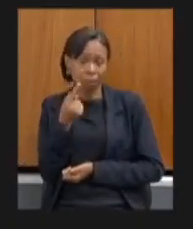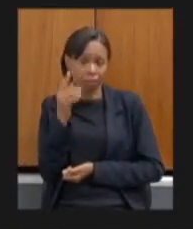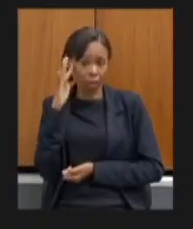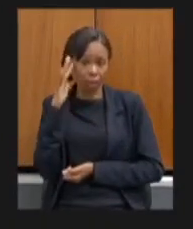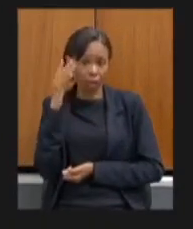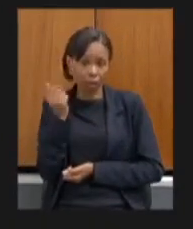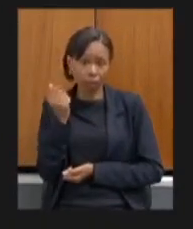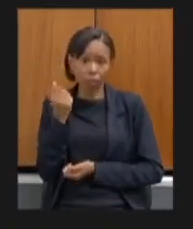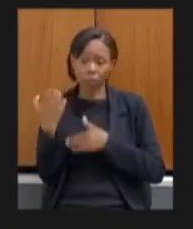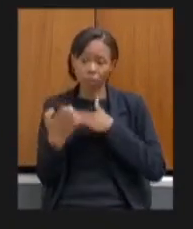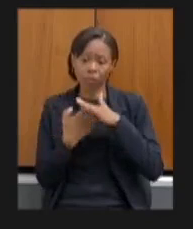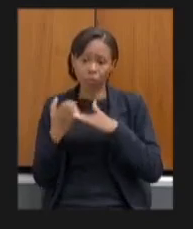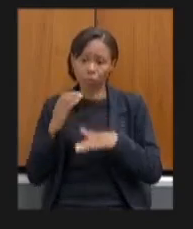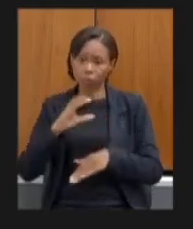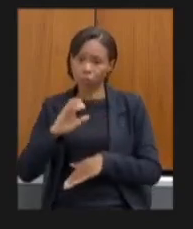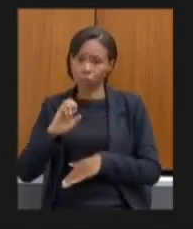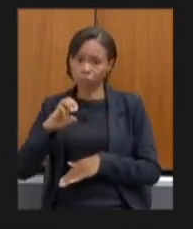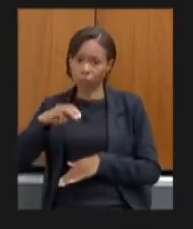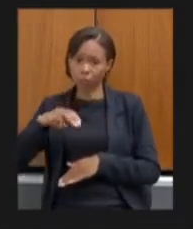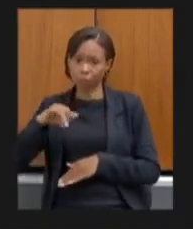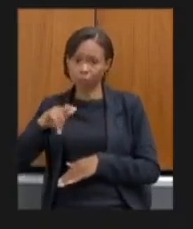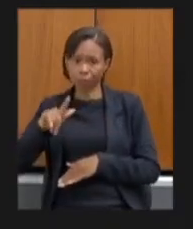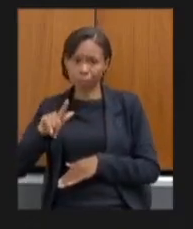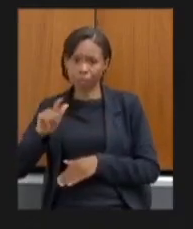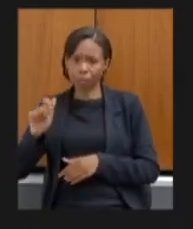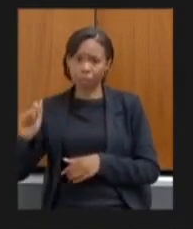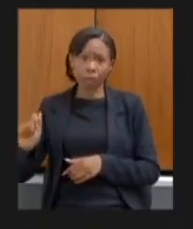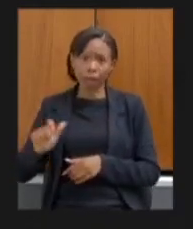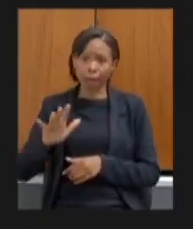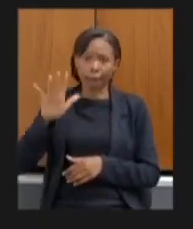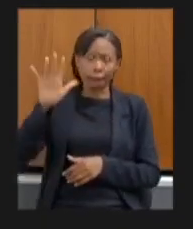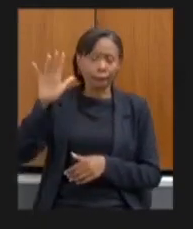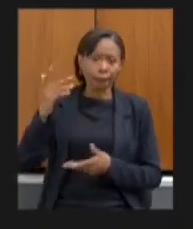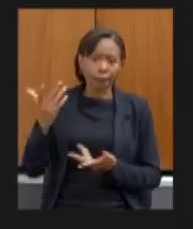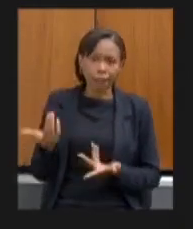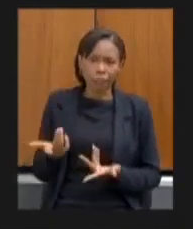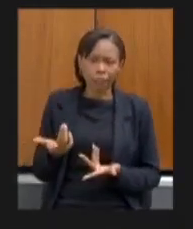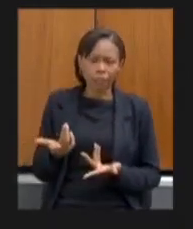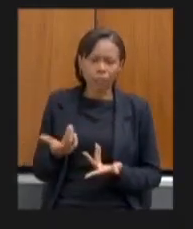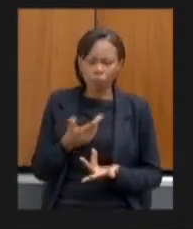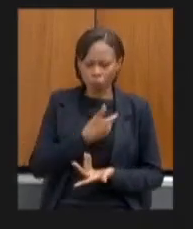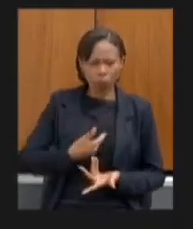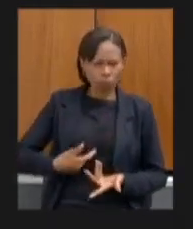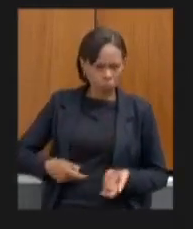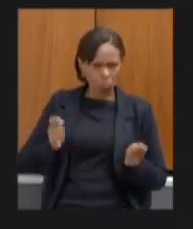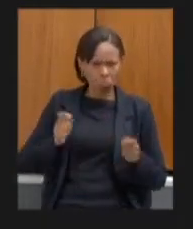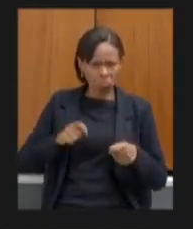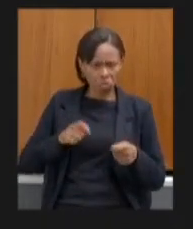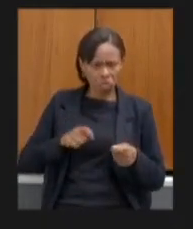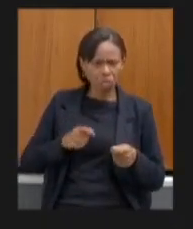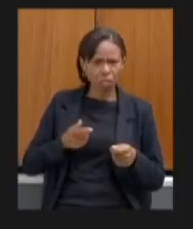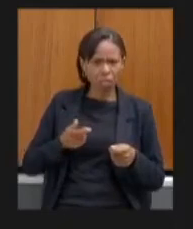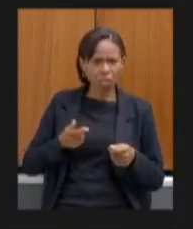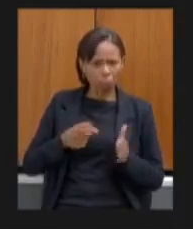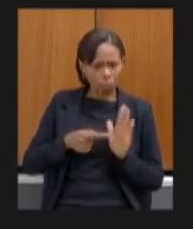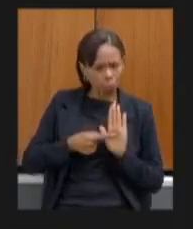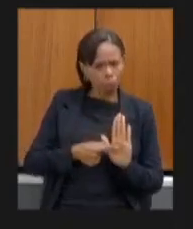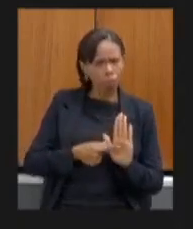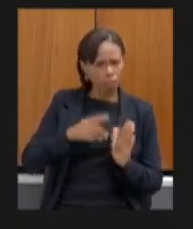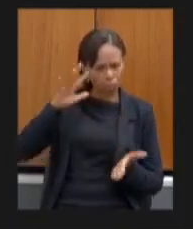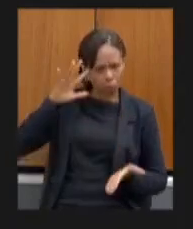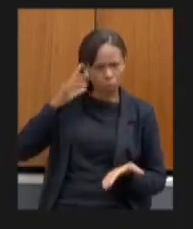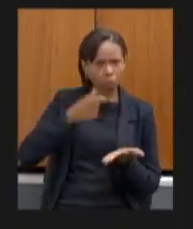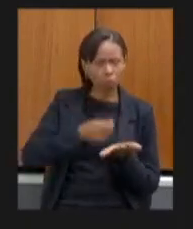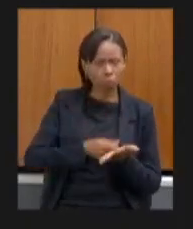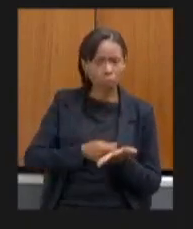exatamente a competência, a capacidade de gestão através desse poder que o governador tem de indicar